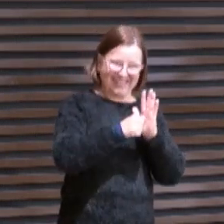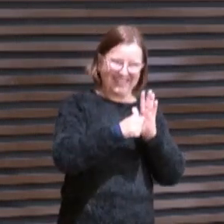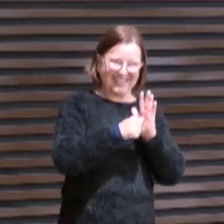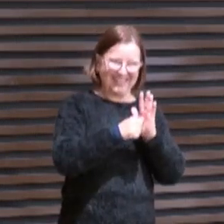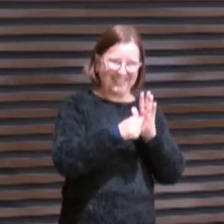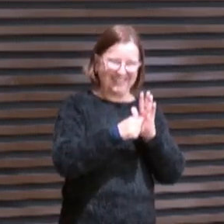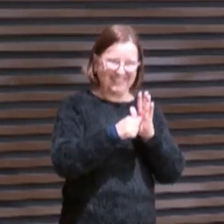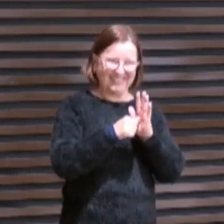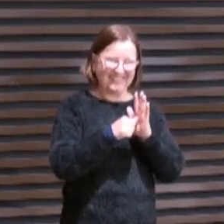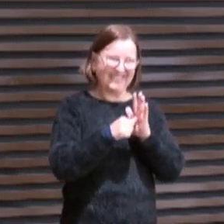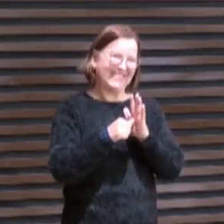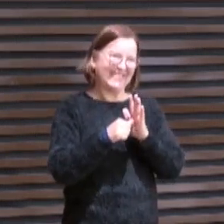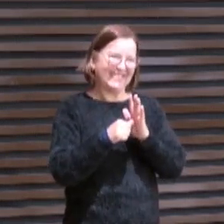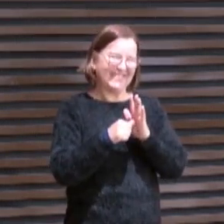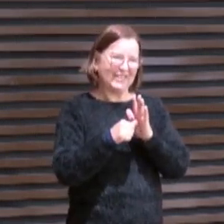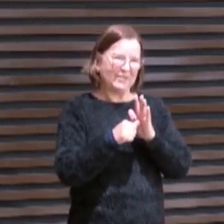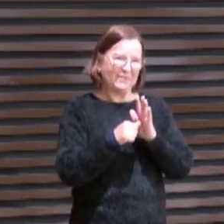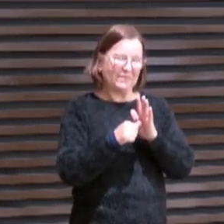uma cruz para outra.